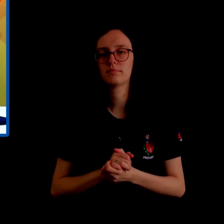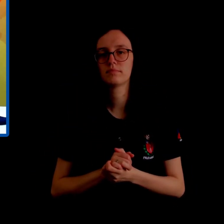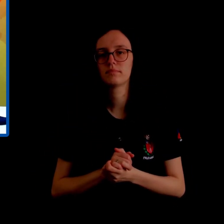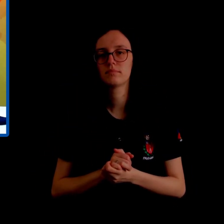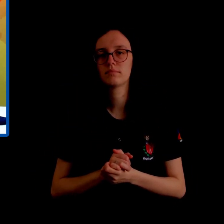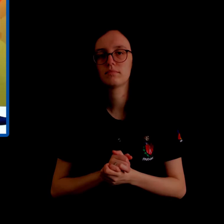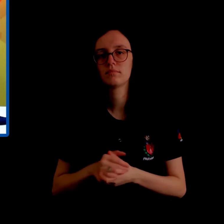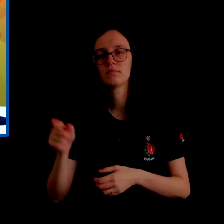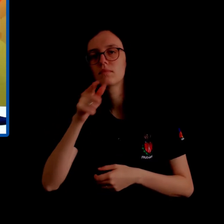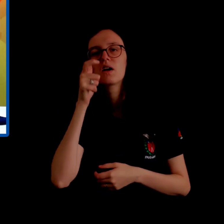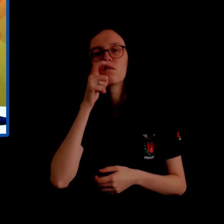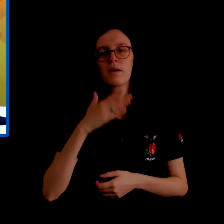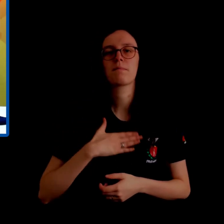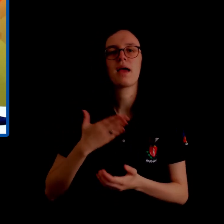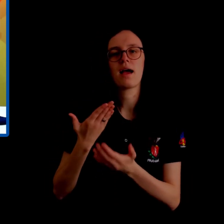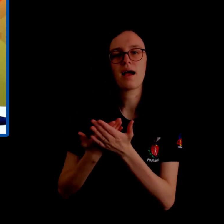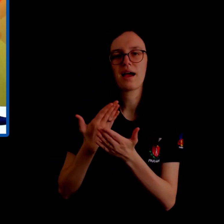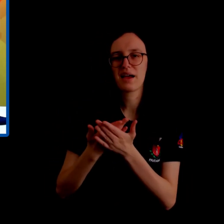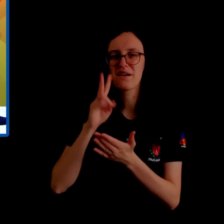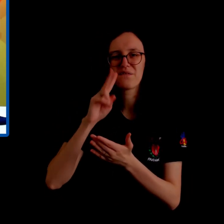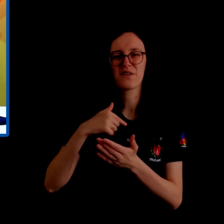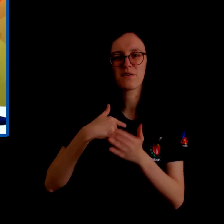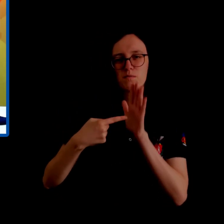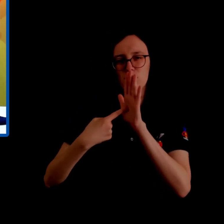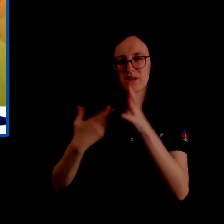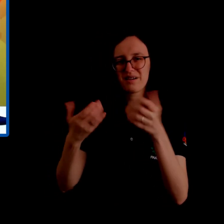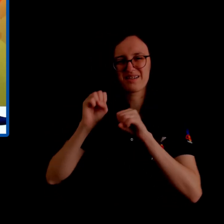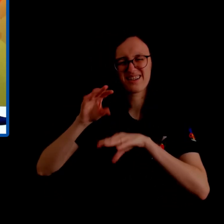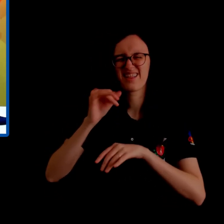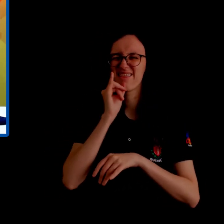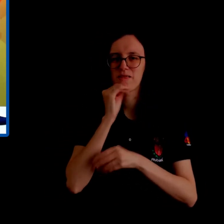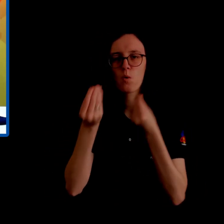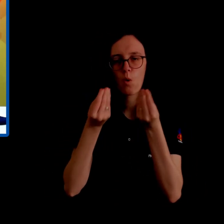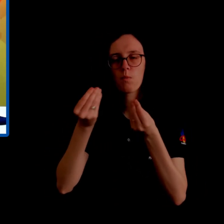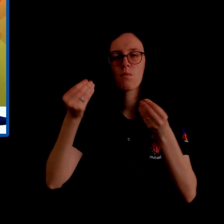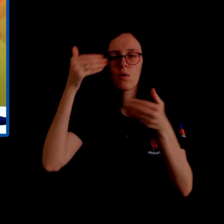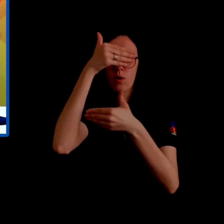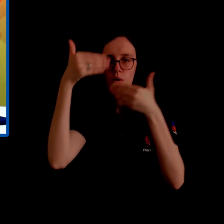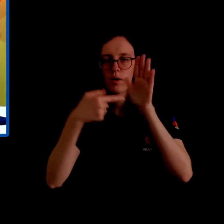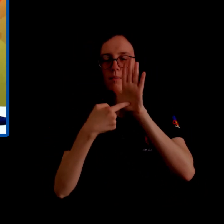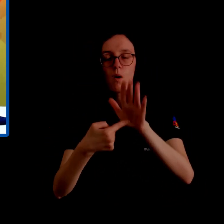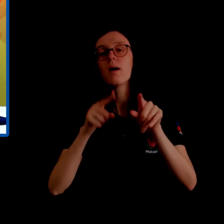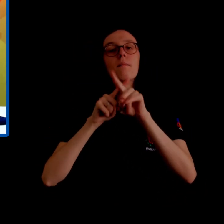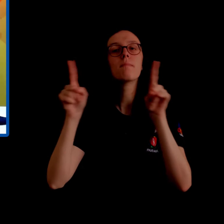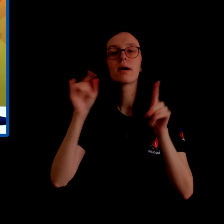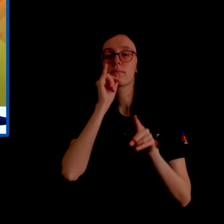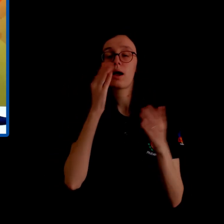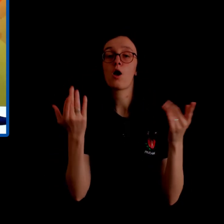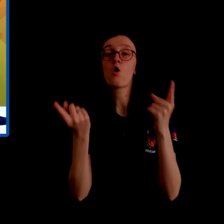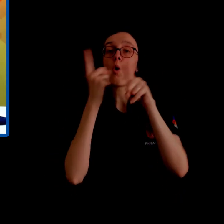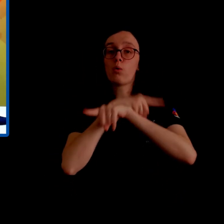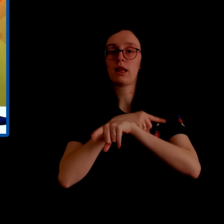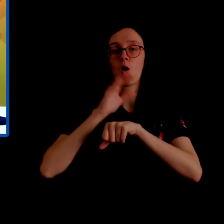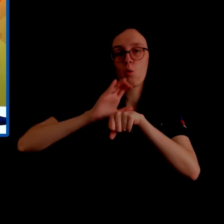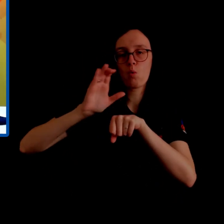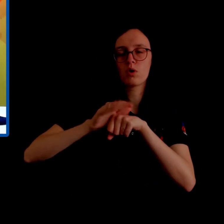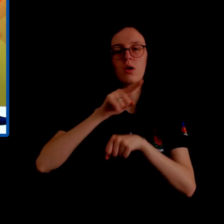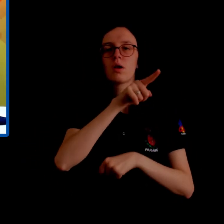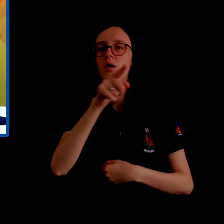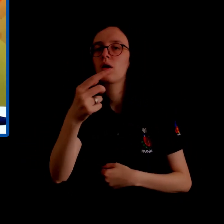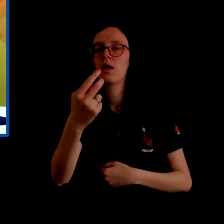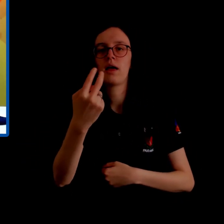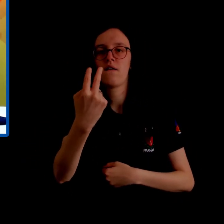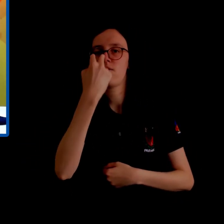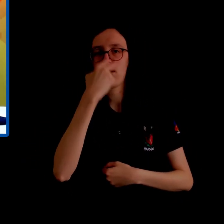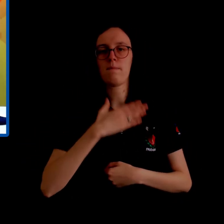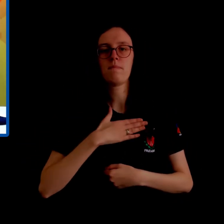minha tela aqui, eu compartilhei minha tela com vocês e tal, mas no programa de formação vai ser o contrário. Vocês não vão ver a minha tela,